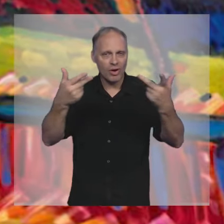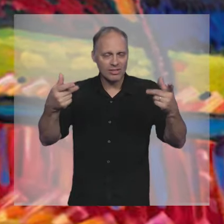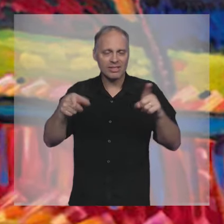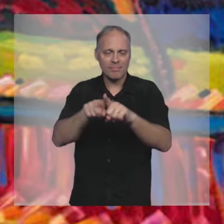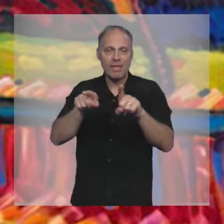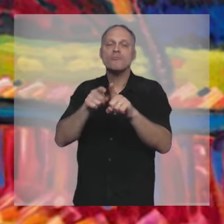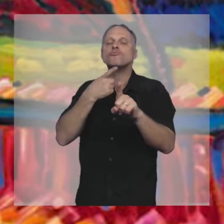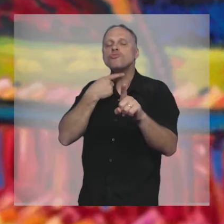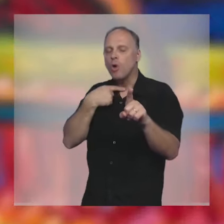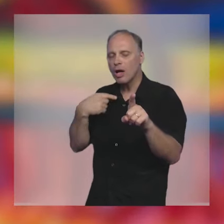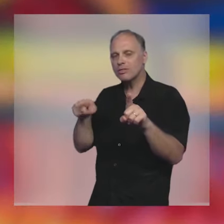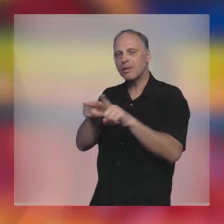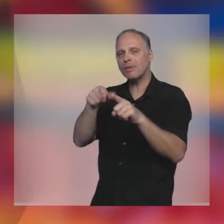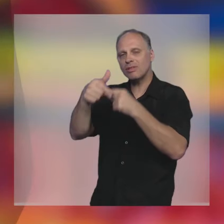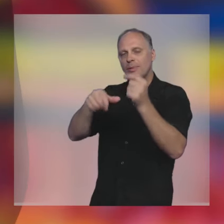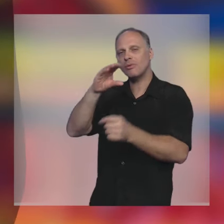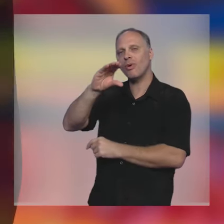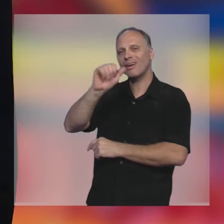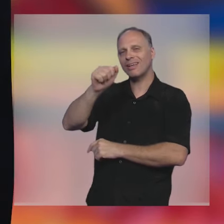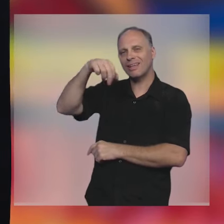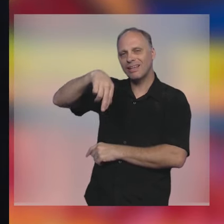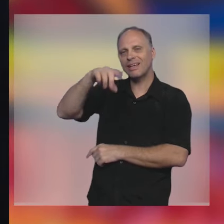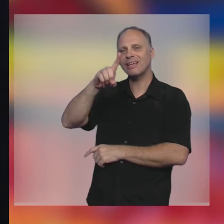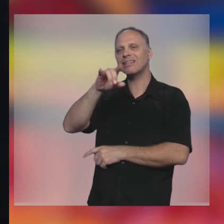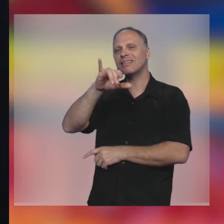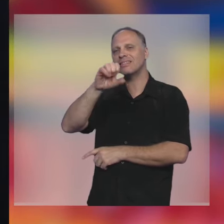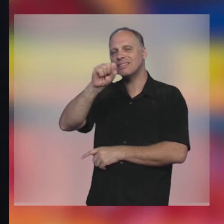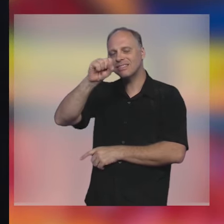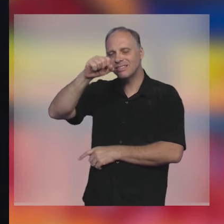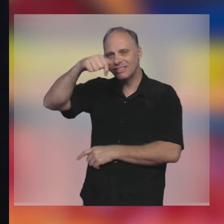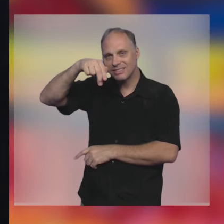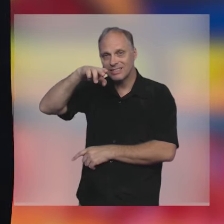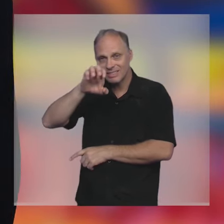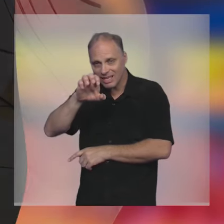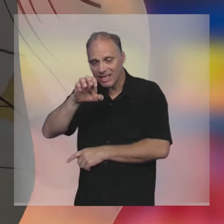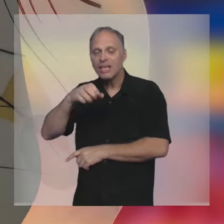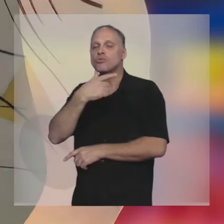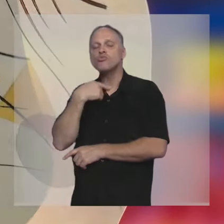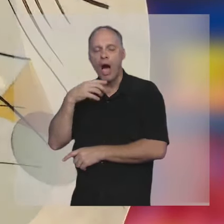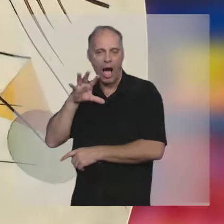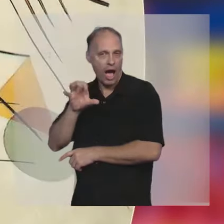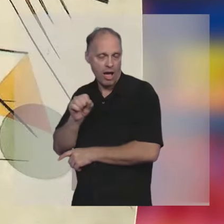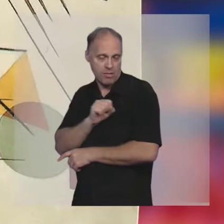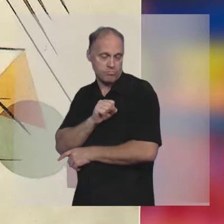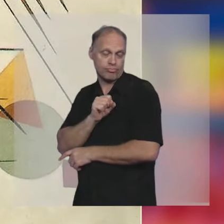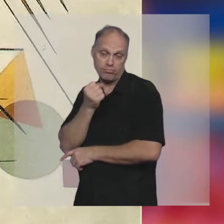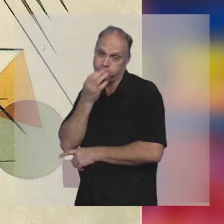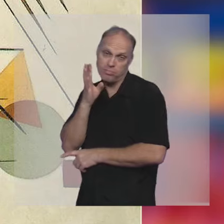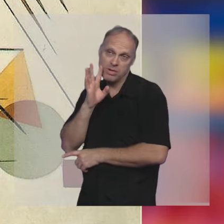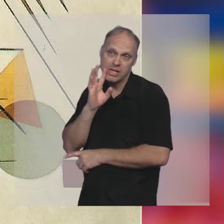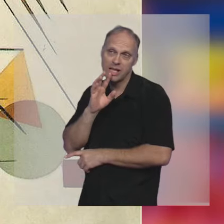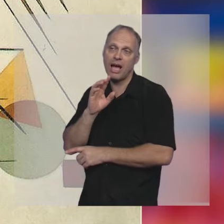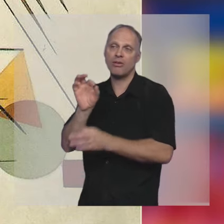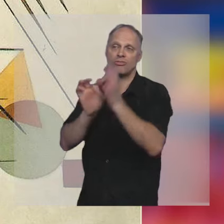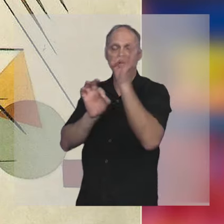Kandinsky, gosto do trabalho do Kandinsky, amo os escritos do Kandinsky, mas assim,